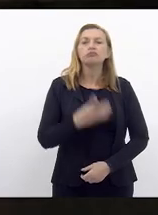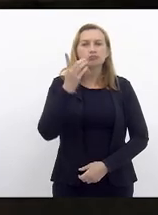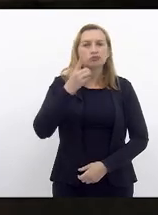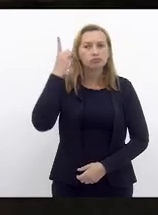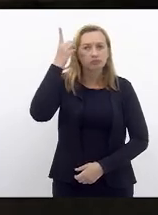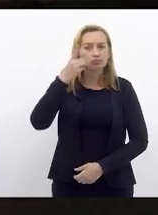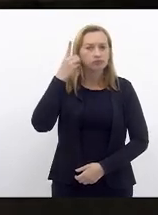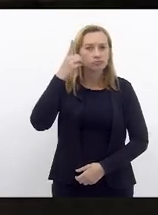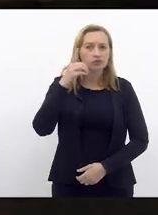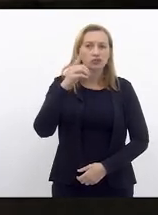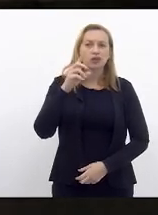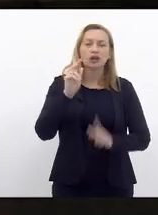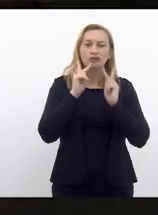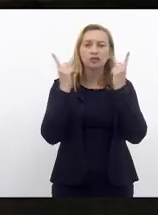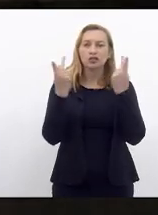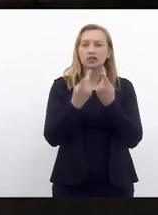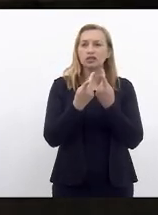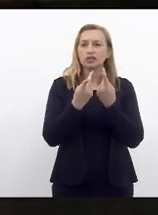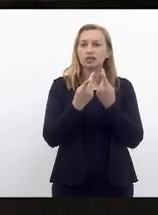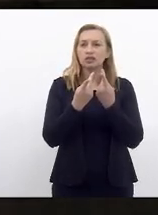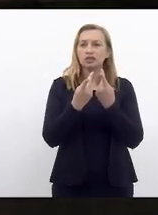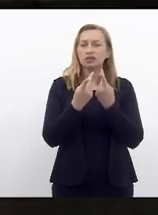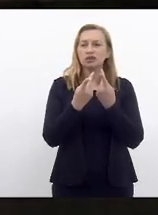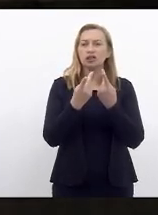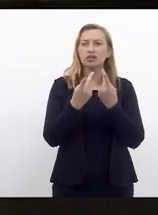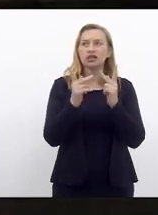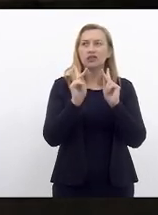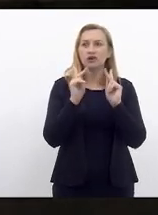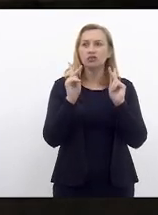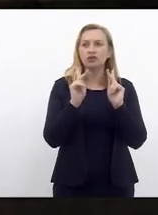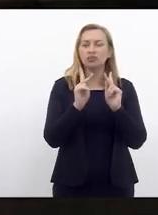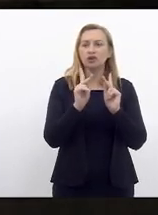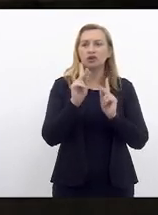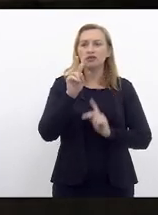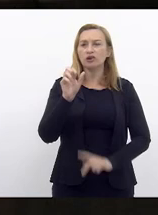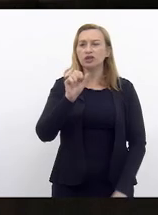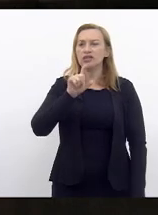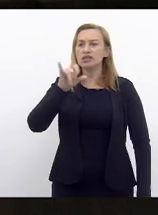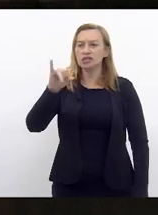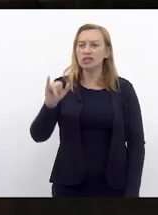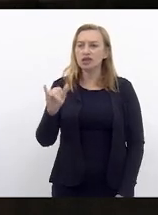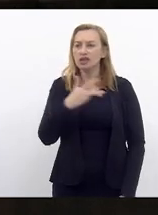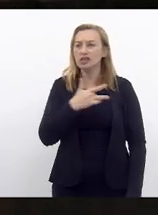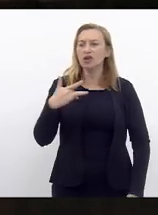Deputado Valdeci da Saúde. Deputado Valdeci da Saúde.